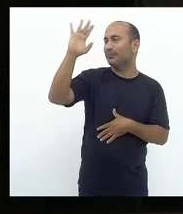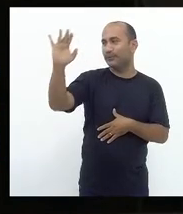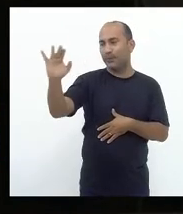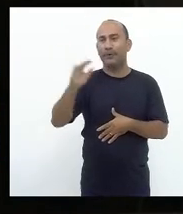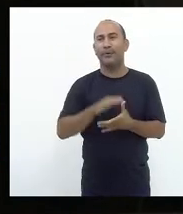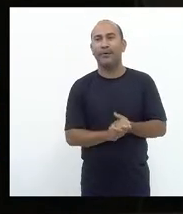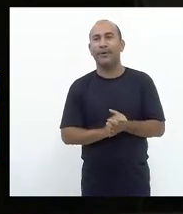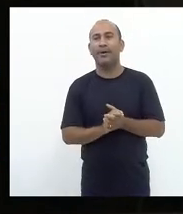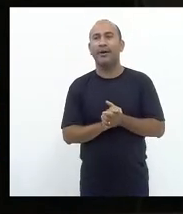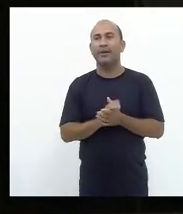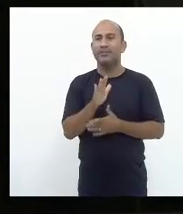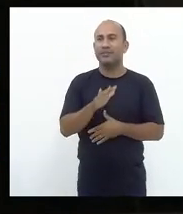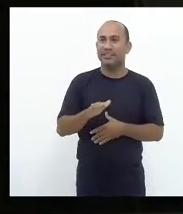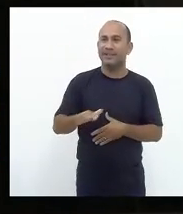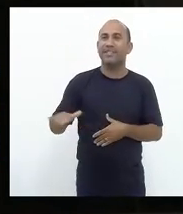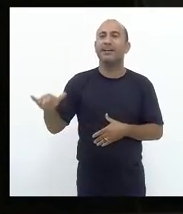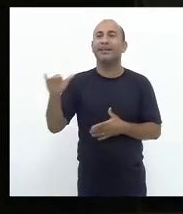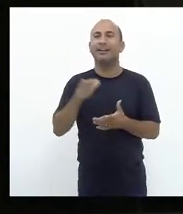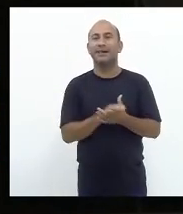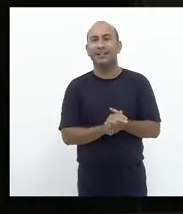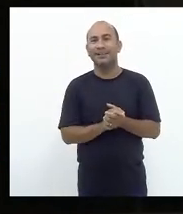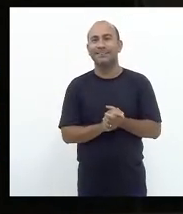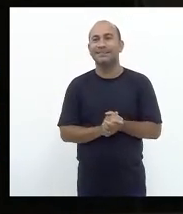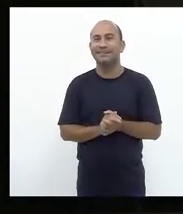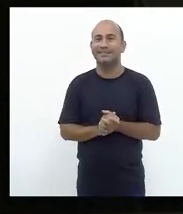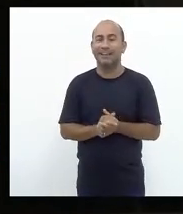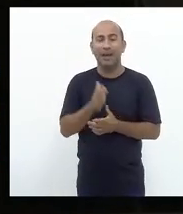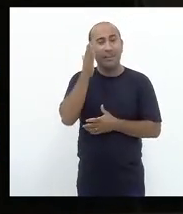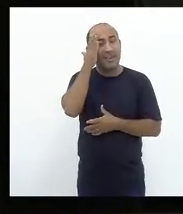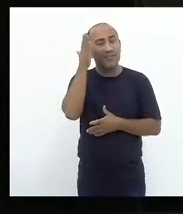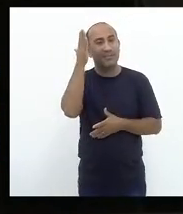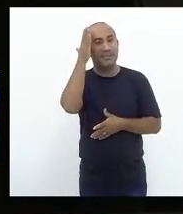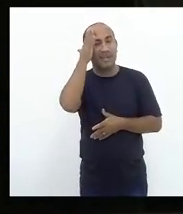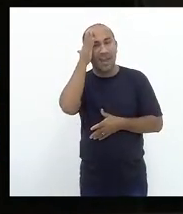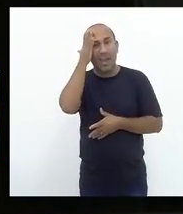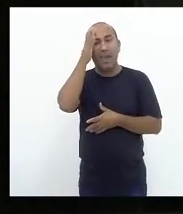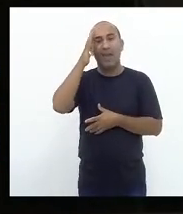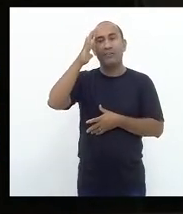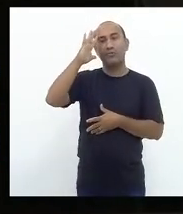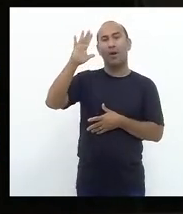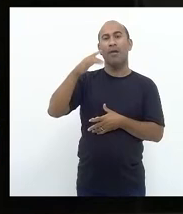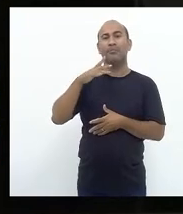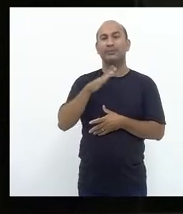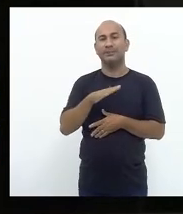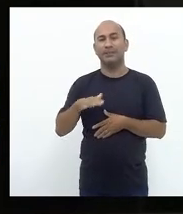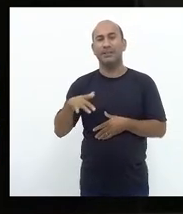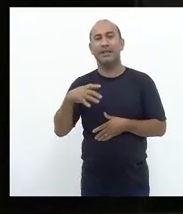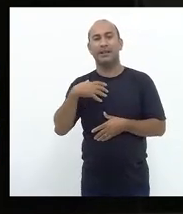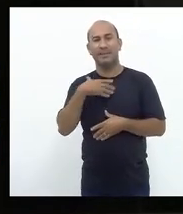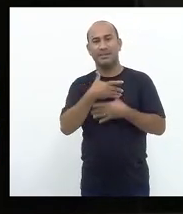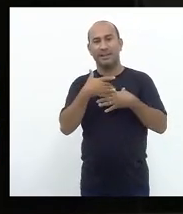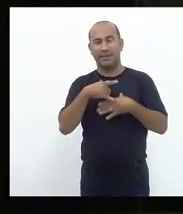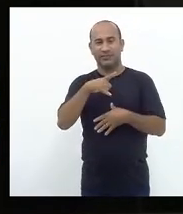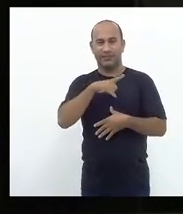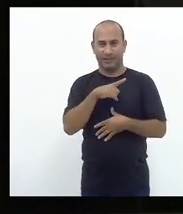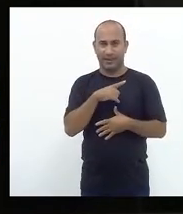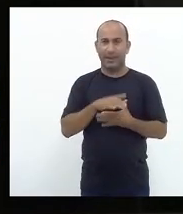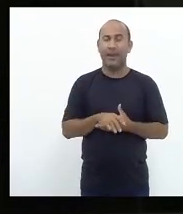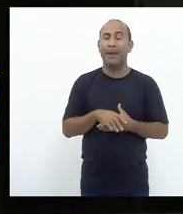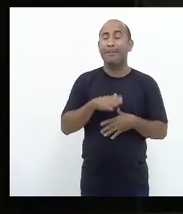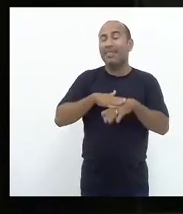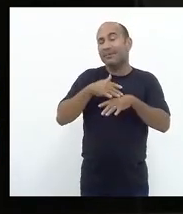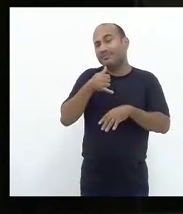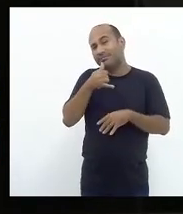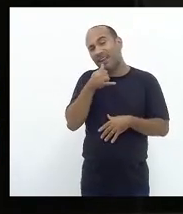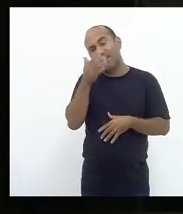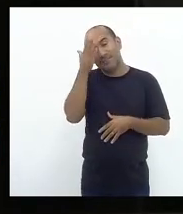de criança e é um sonho que eu sei que muitas crianças e muitos jovens na minha cidade têm. E o mais triste é